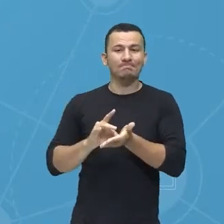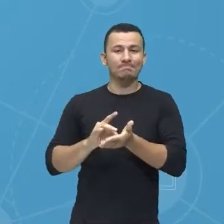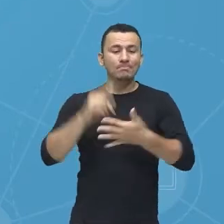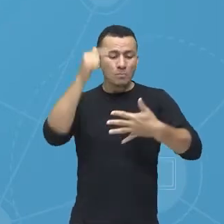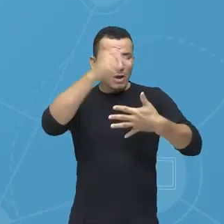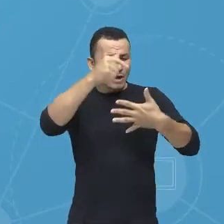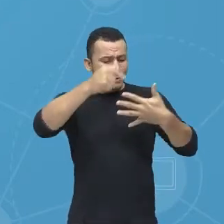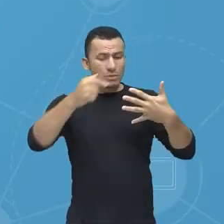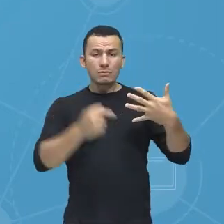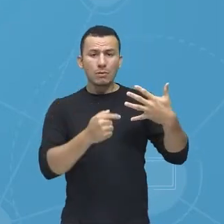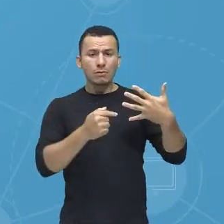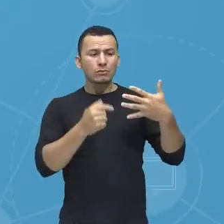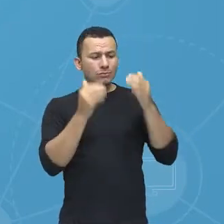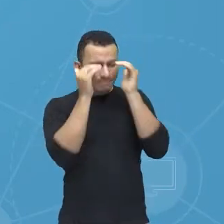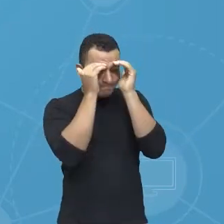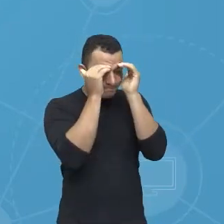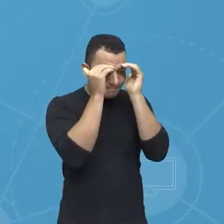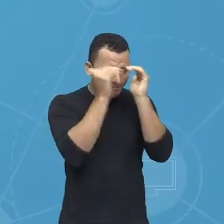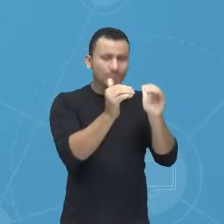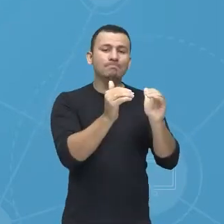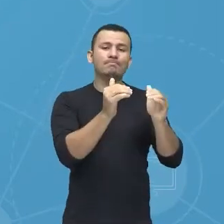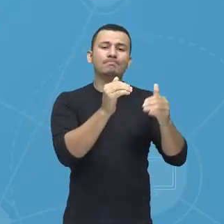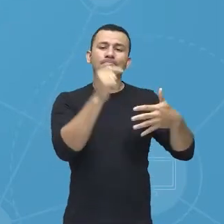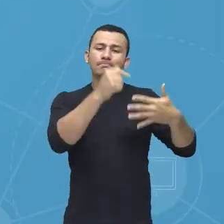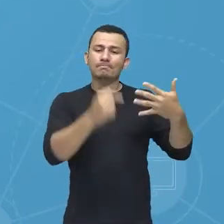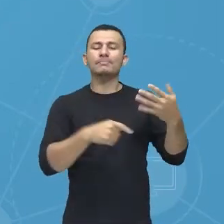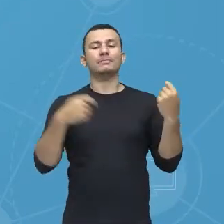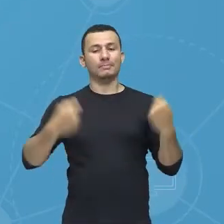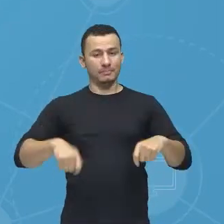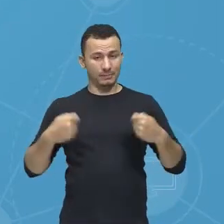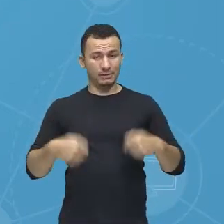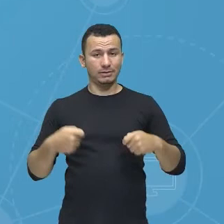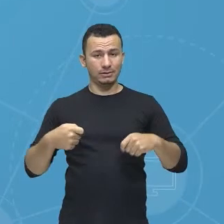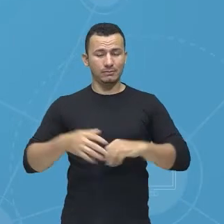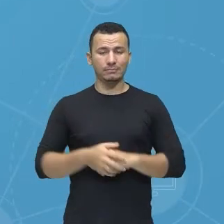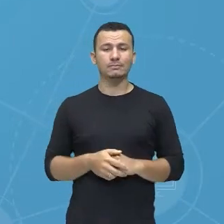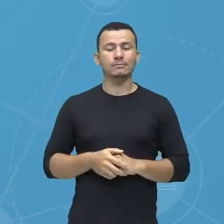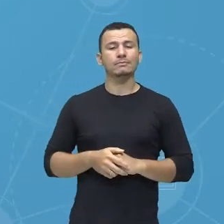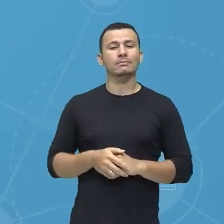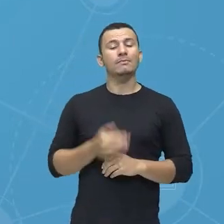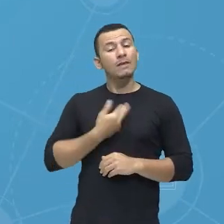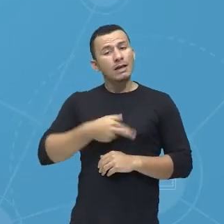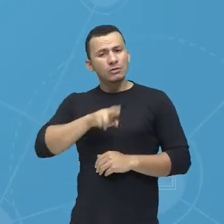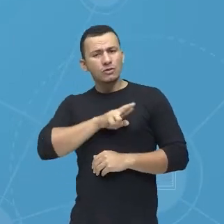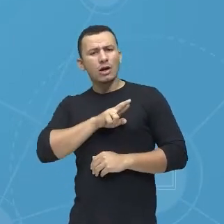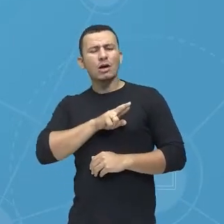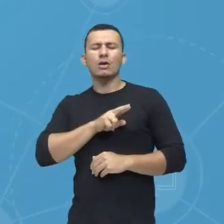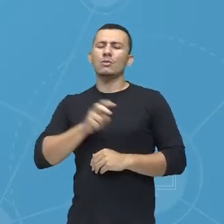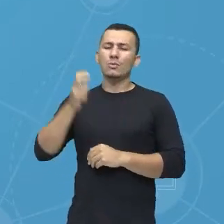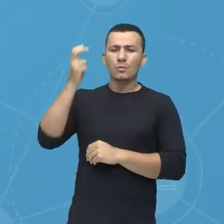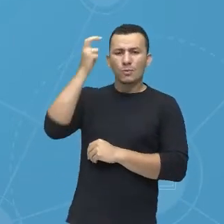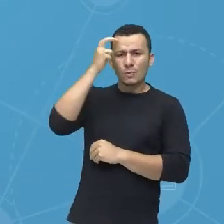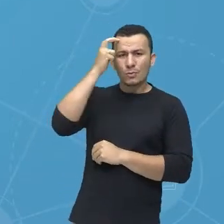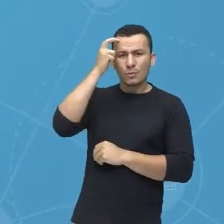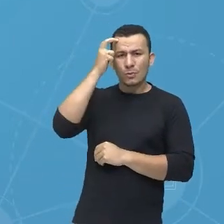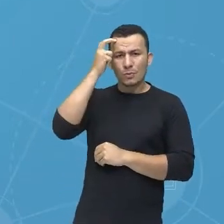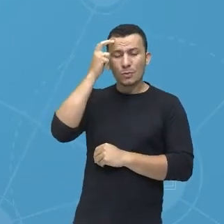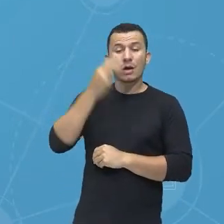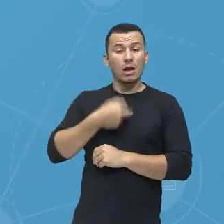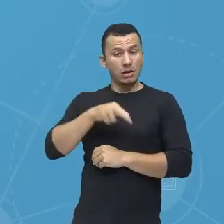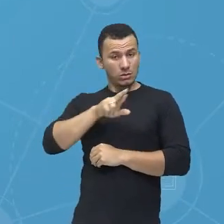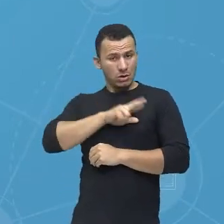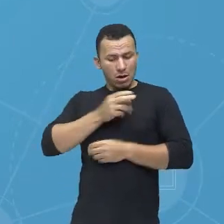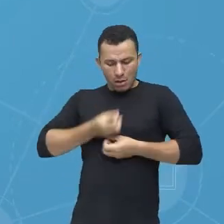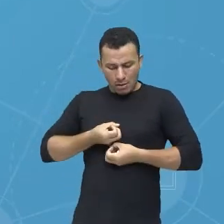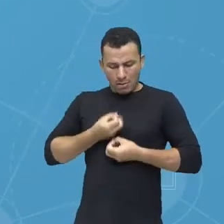aspectos devem ser respeitados. A religião como cultura, a minha religião se expressa como